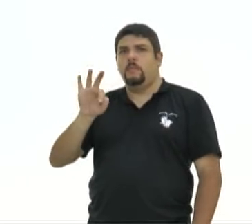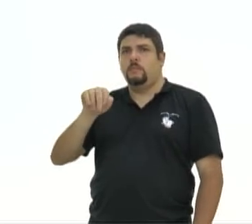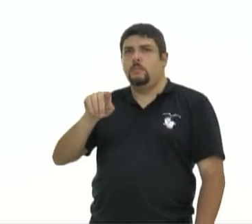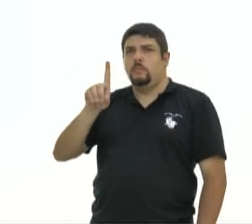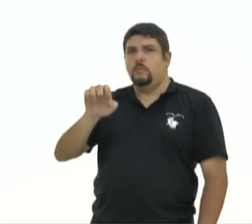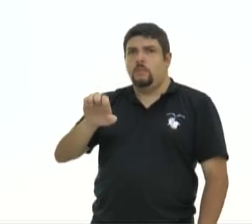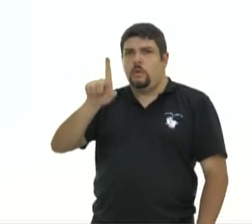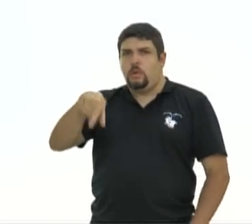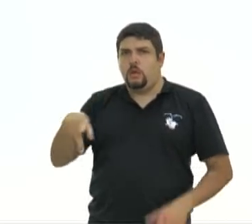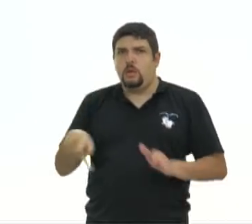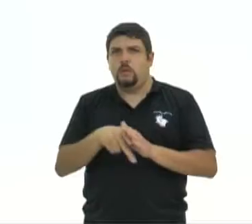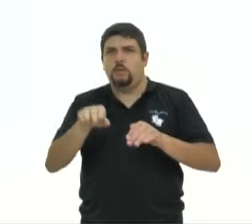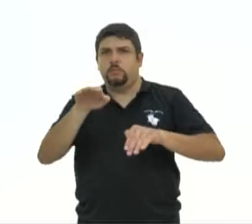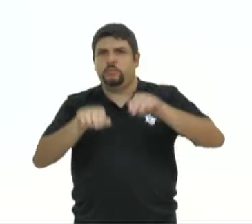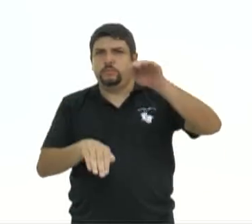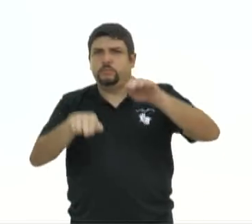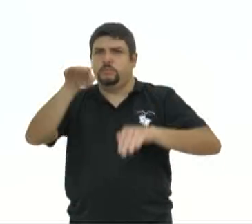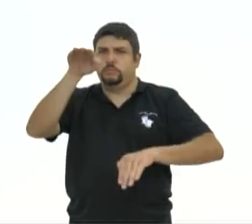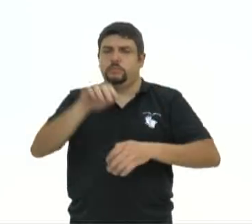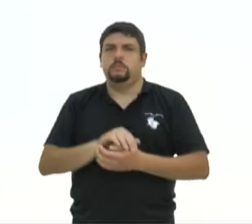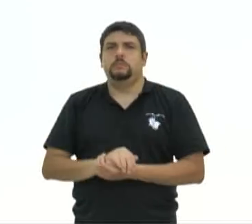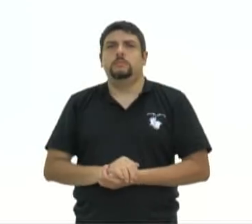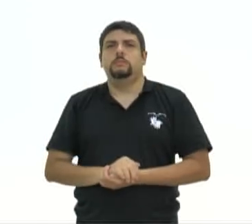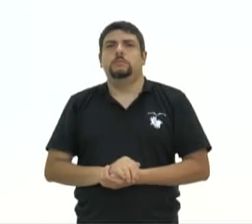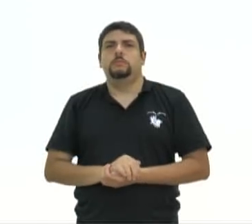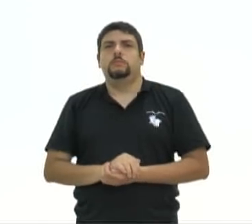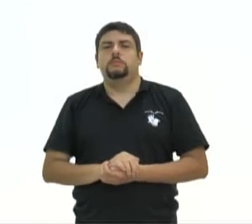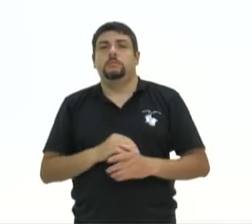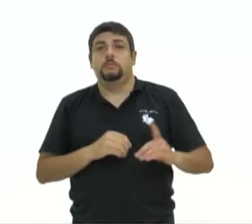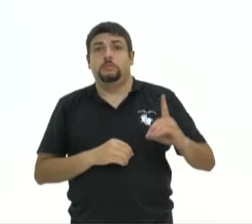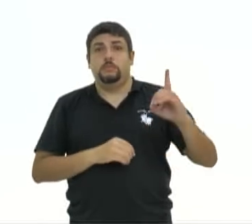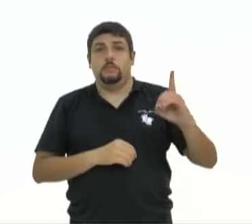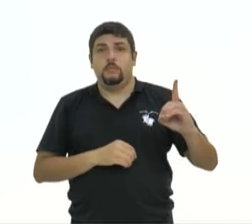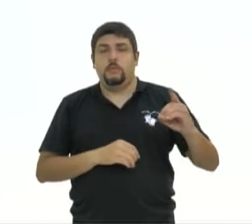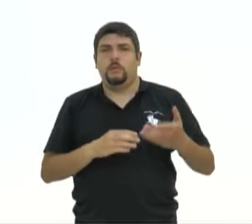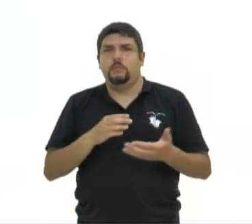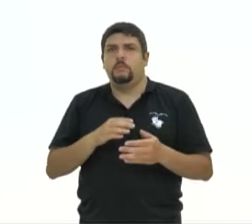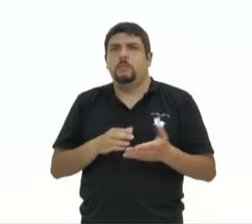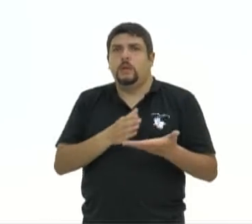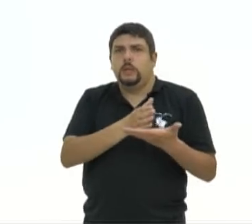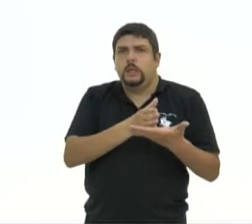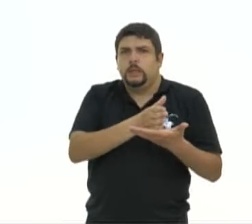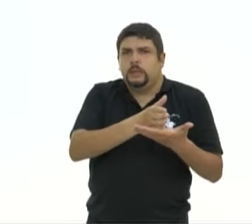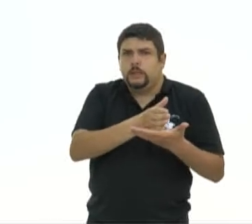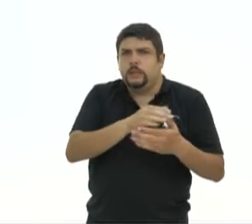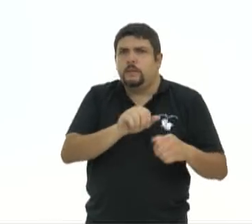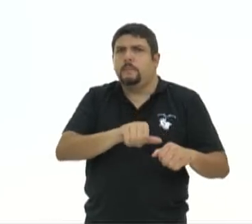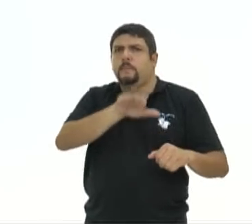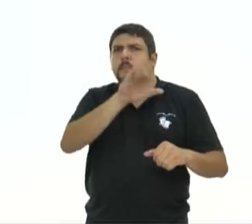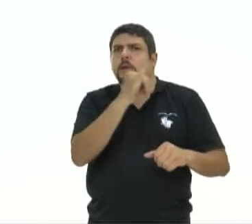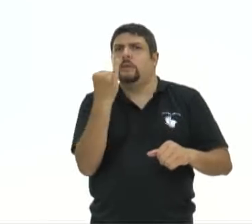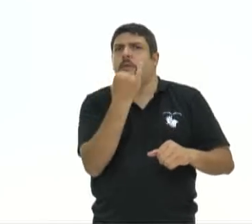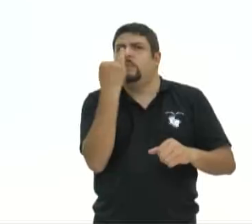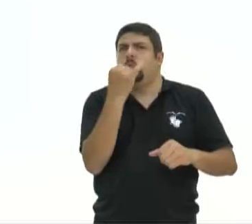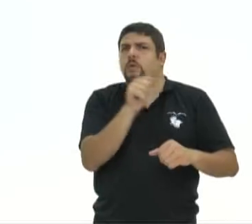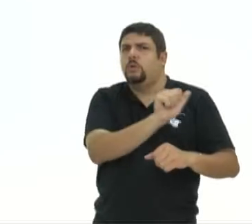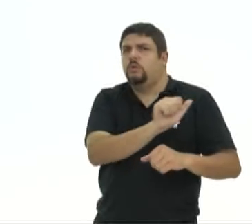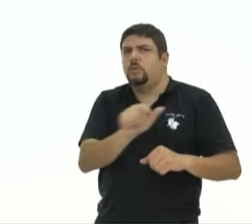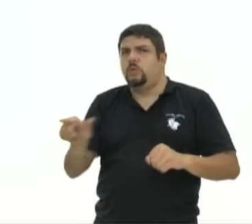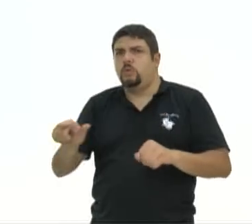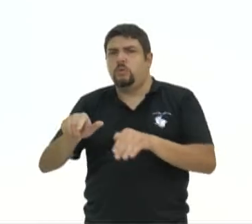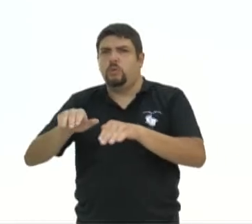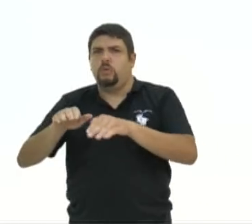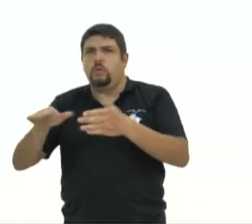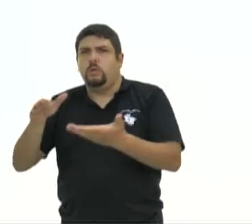conversamos. Letra D. As medidas de tendência central são mais importantes que as medidas de dispersão. Isso tem a ver com as primeiras, né?